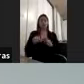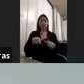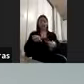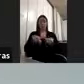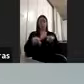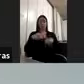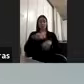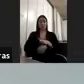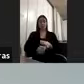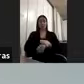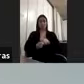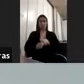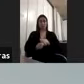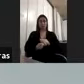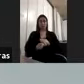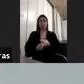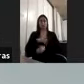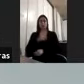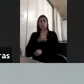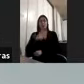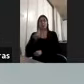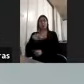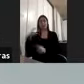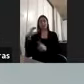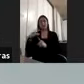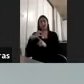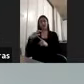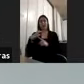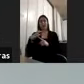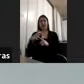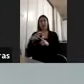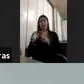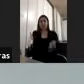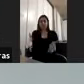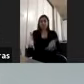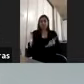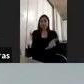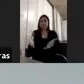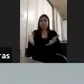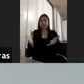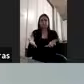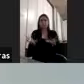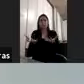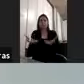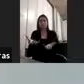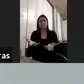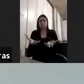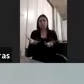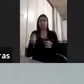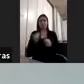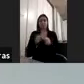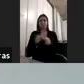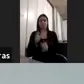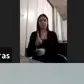o Paraná Competitivo. Então, quando a Renault renovou os incentivos e benefícios fiscais, inclusive com